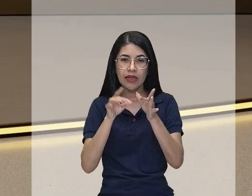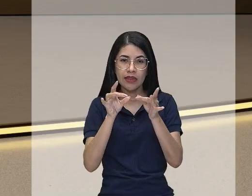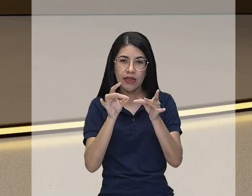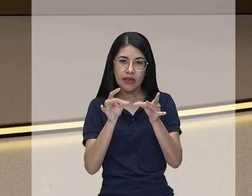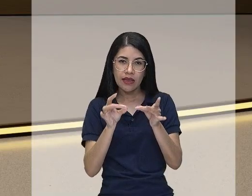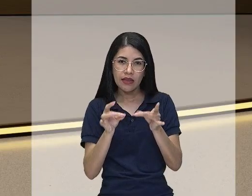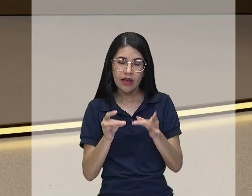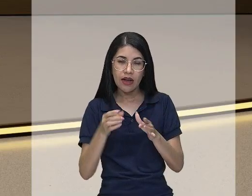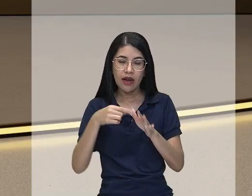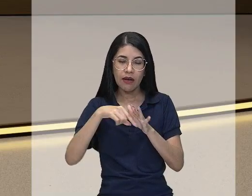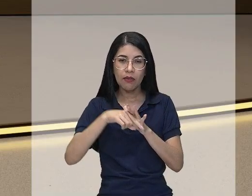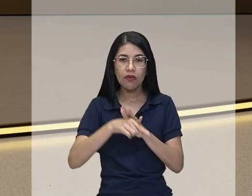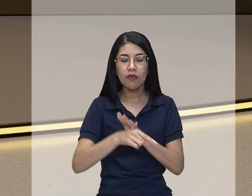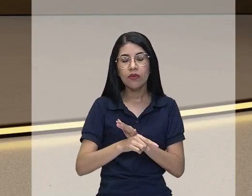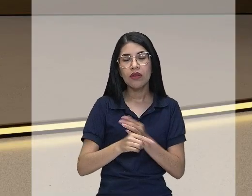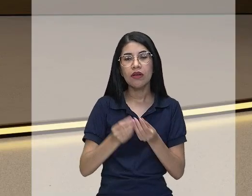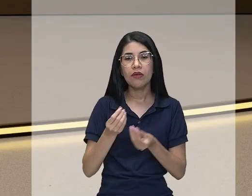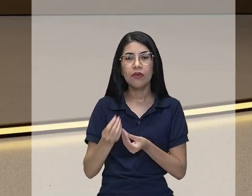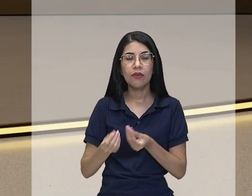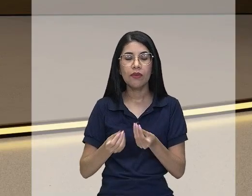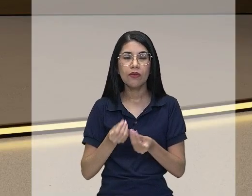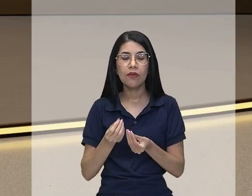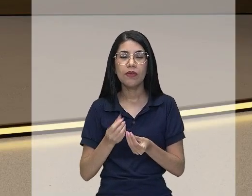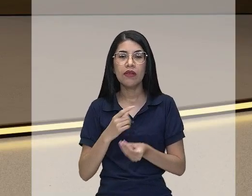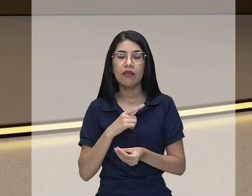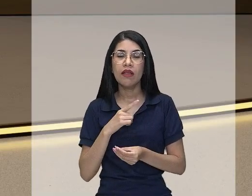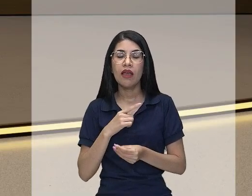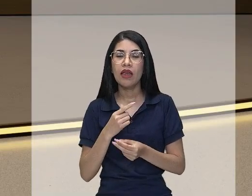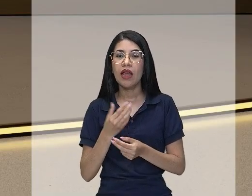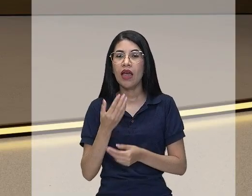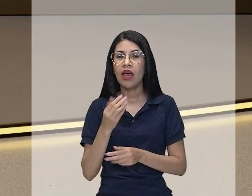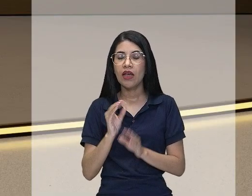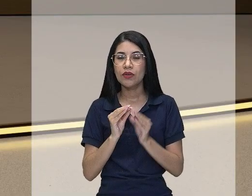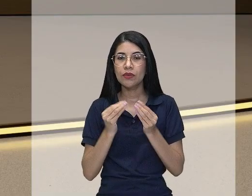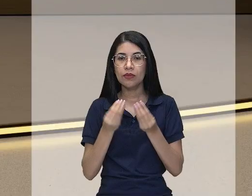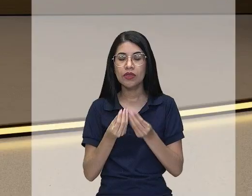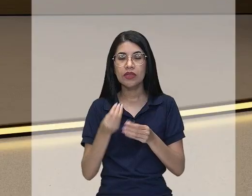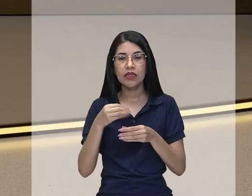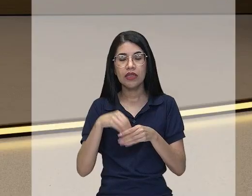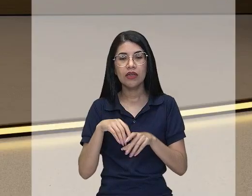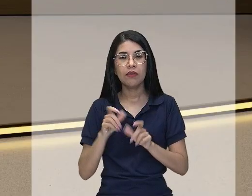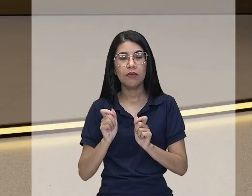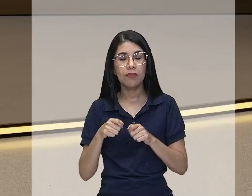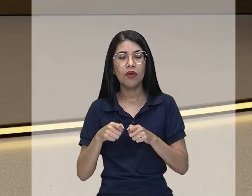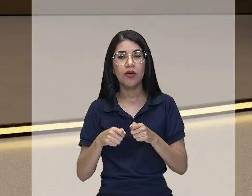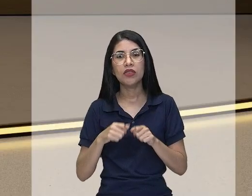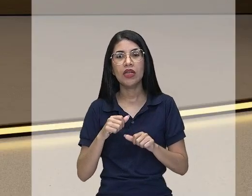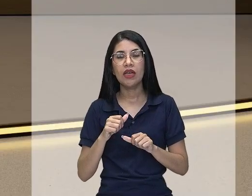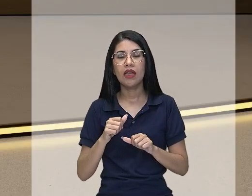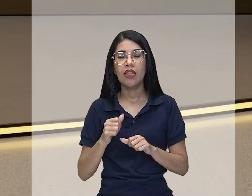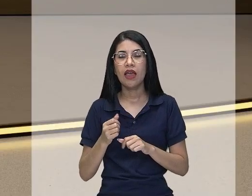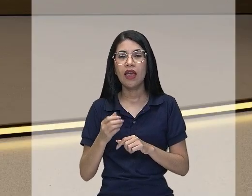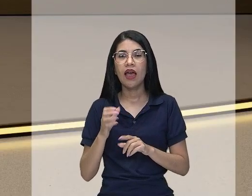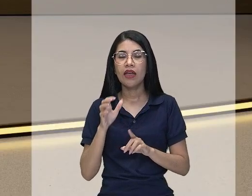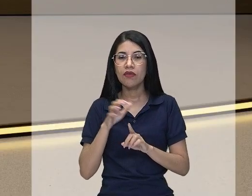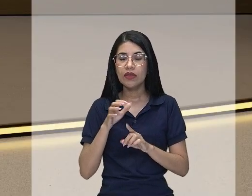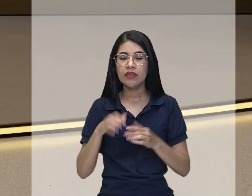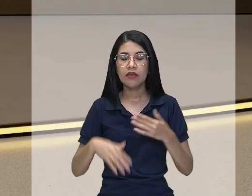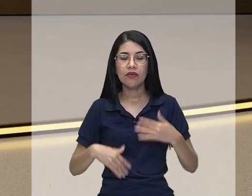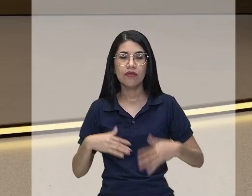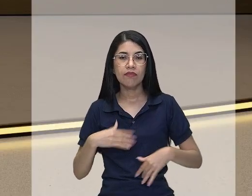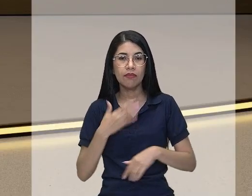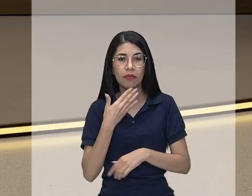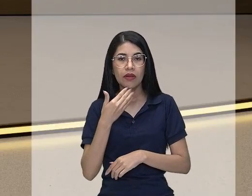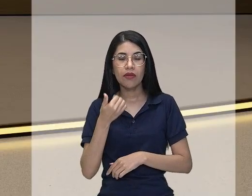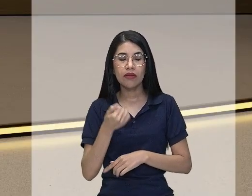dessa planta, né? Do princípio ativo que ela tem, né? E o que ela pode ocasionar no organismo também, né? Por isso que é importante a pesquisa,